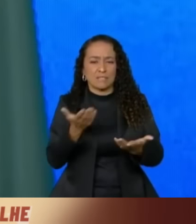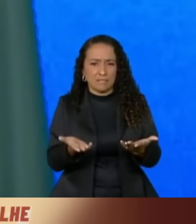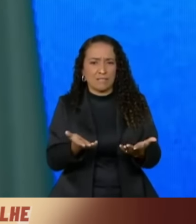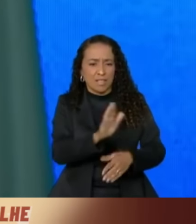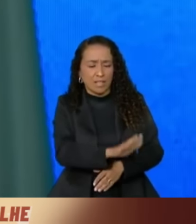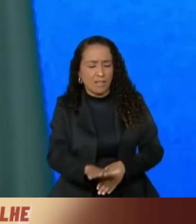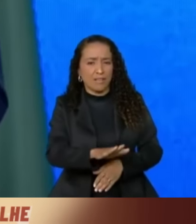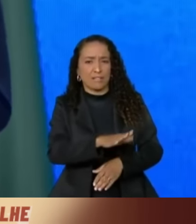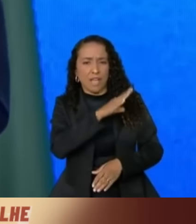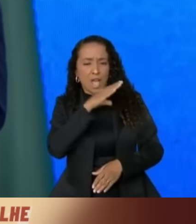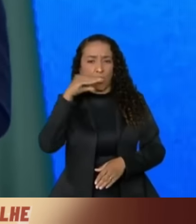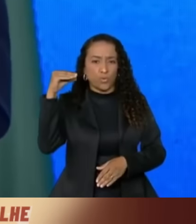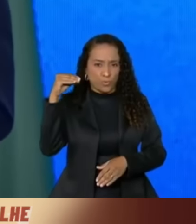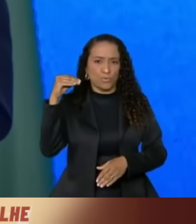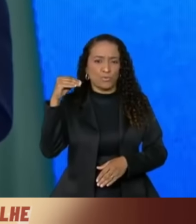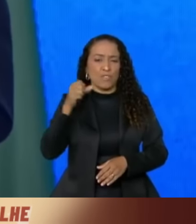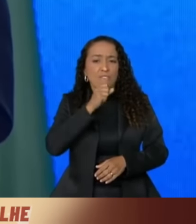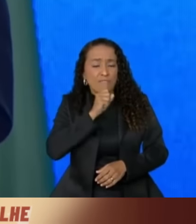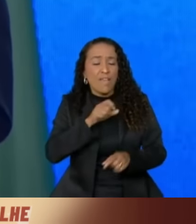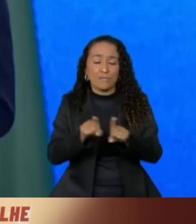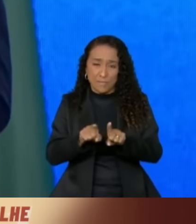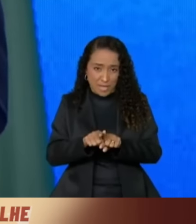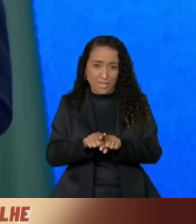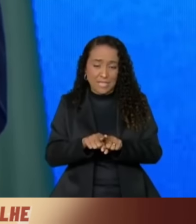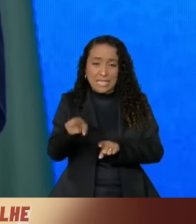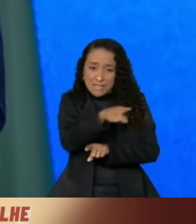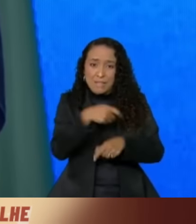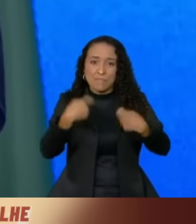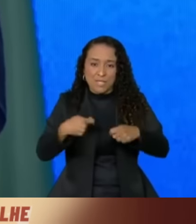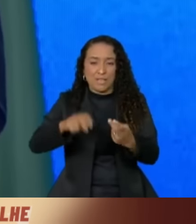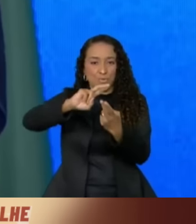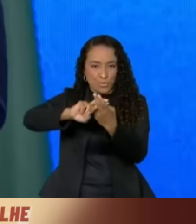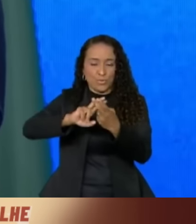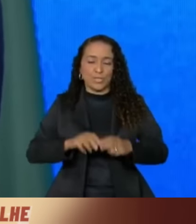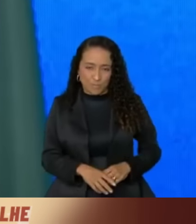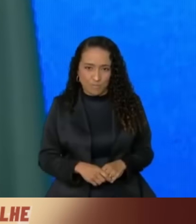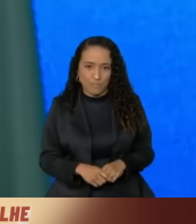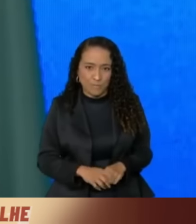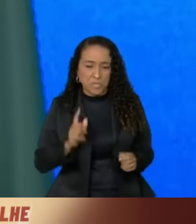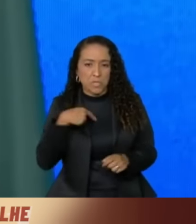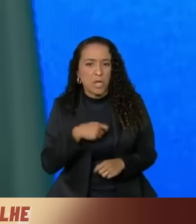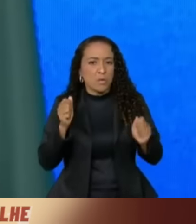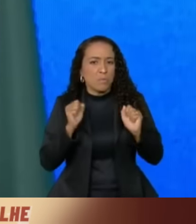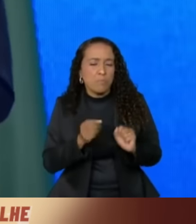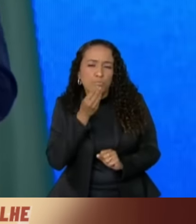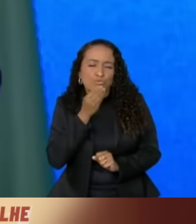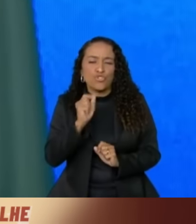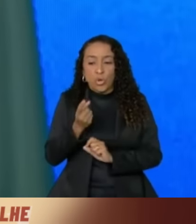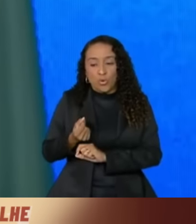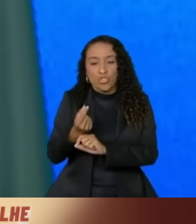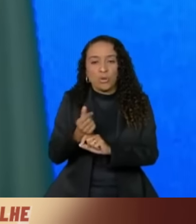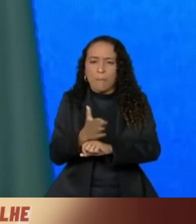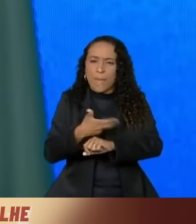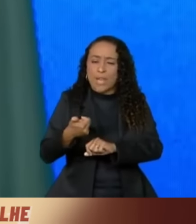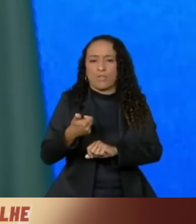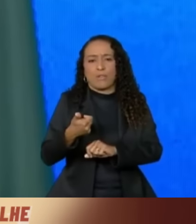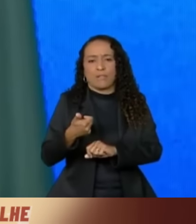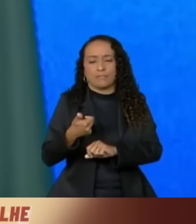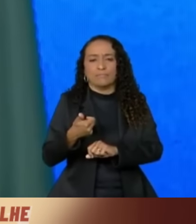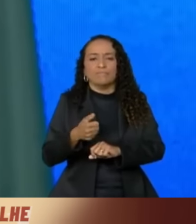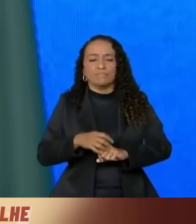de homens, de adultos e de velhos que precisavam do SUS. E que a gente poderia, com aquele dinheiro, melhorar a